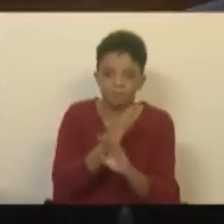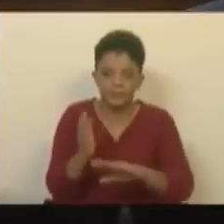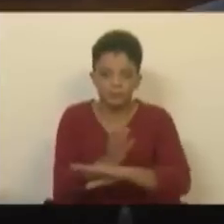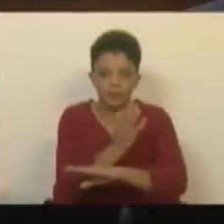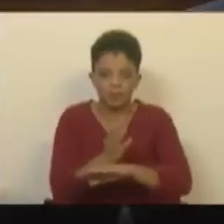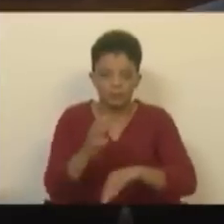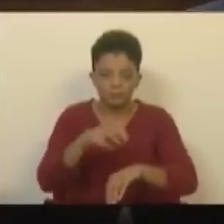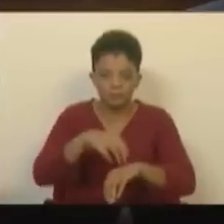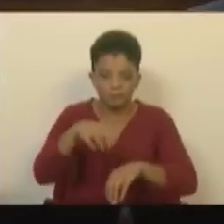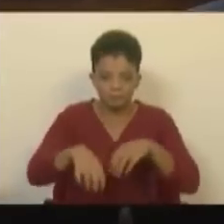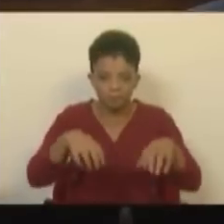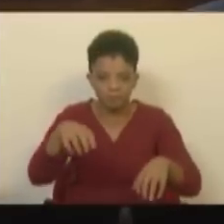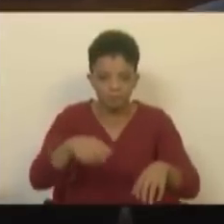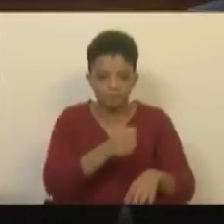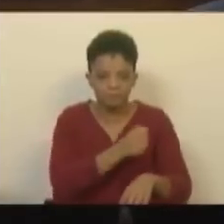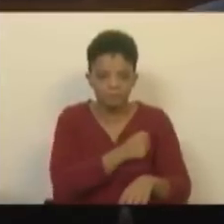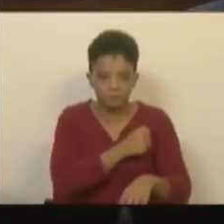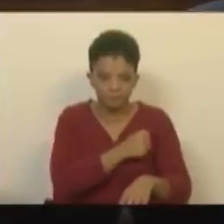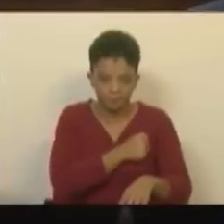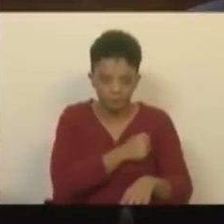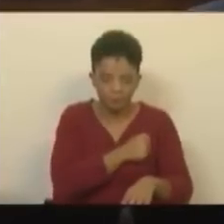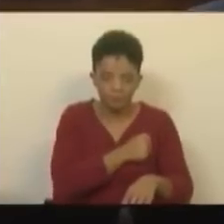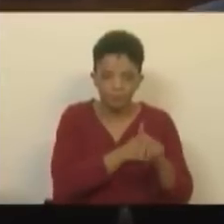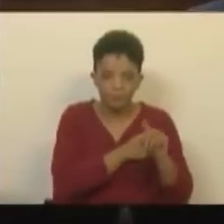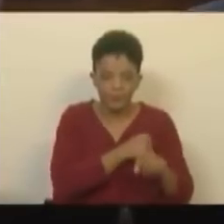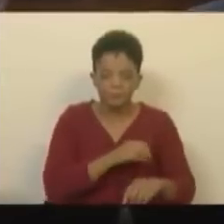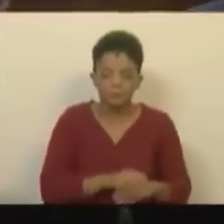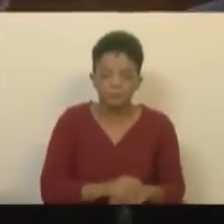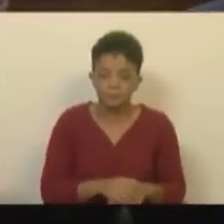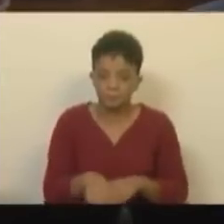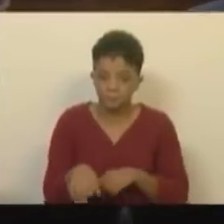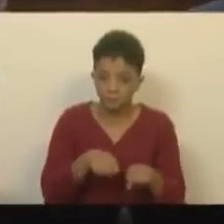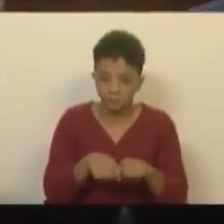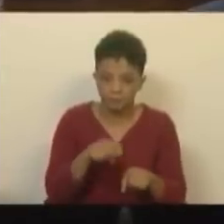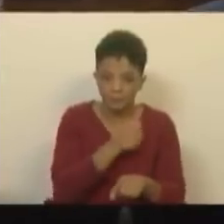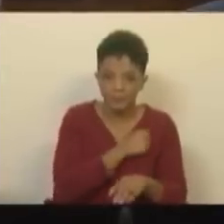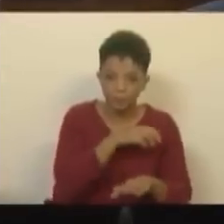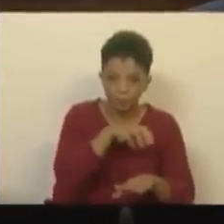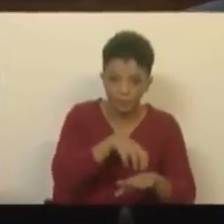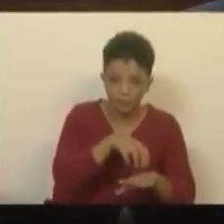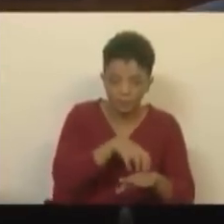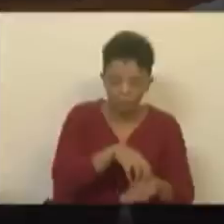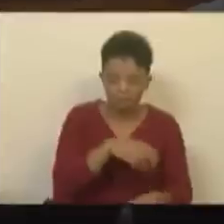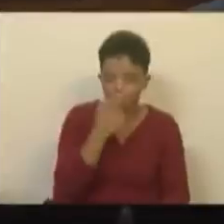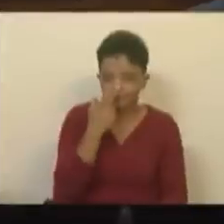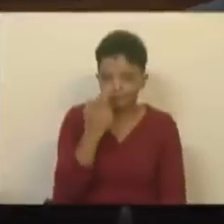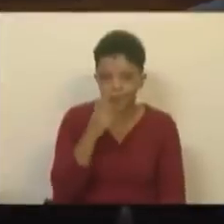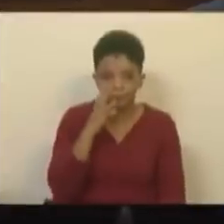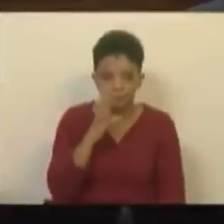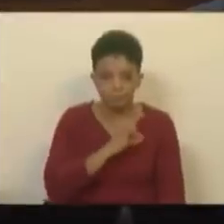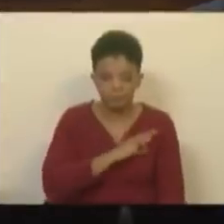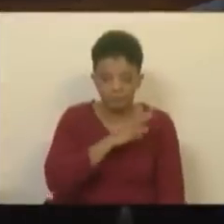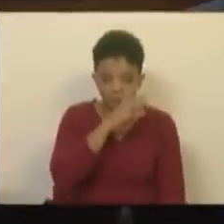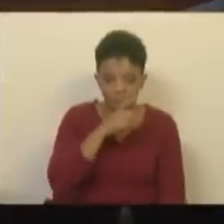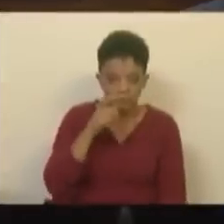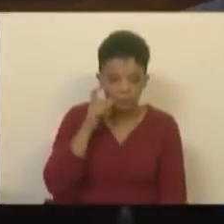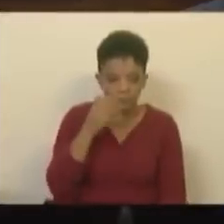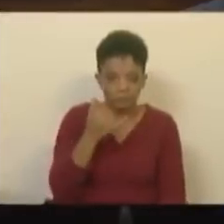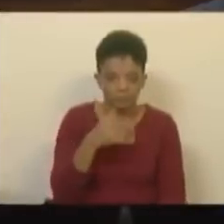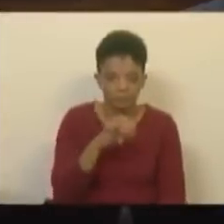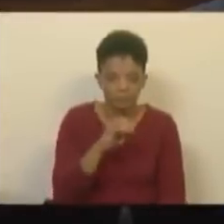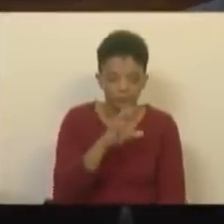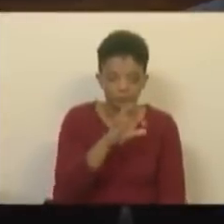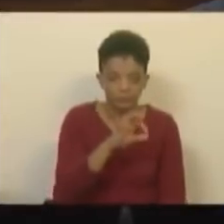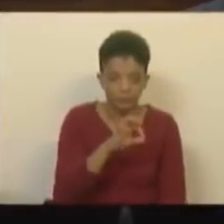infraestruturas da Habitação a política de habitação tem tido resultados bastante fracos o senhor prometeu em 2018